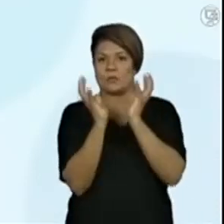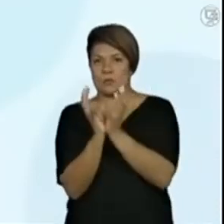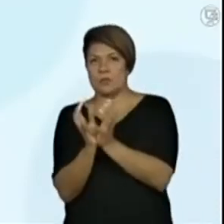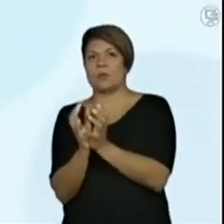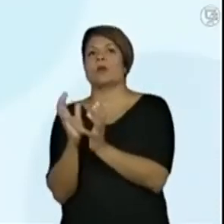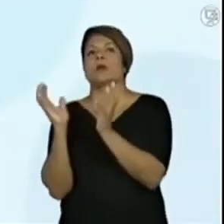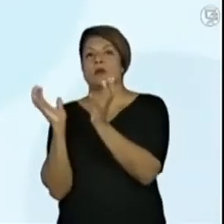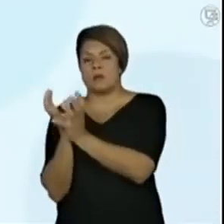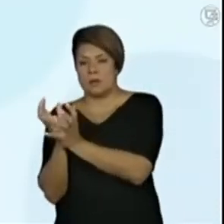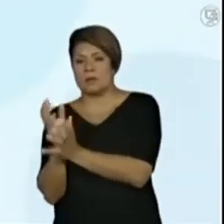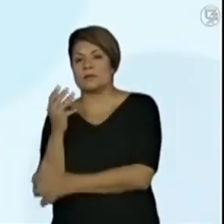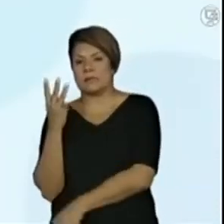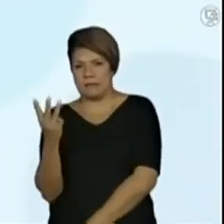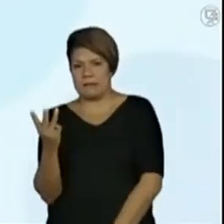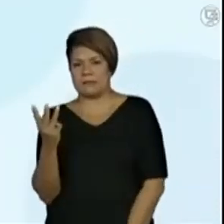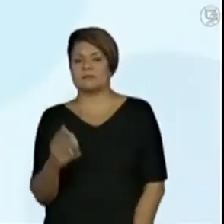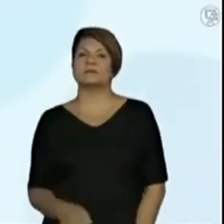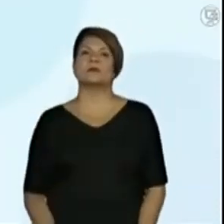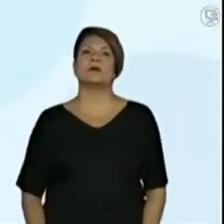3 bombons.